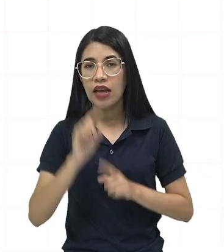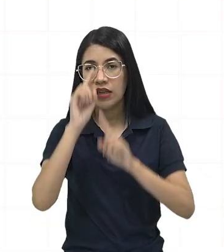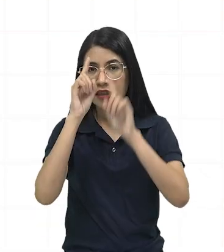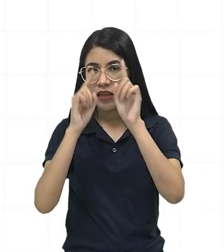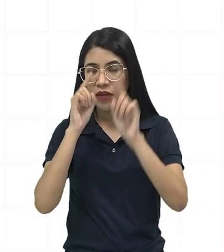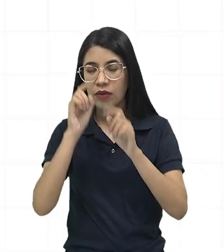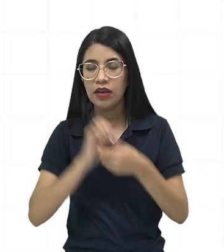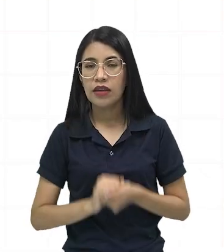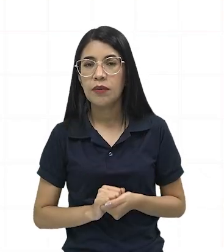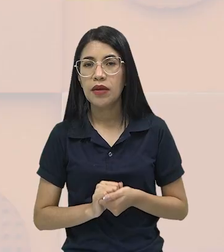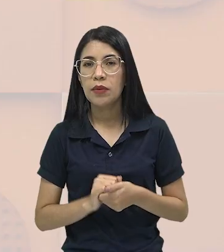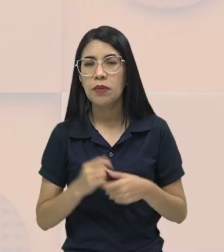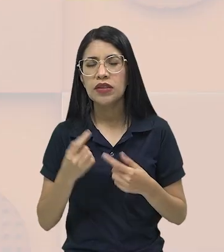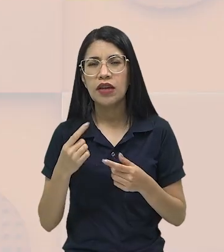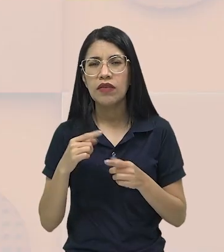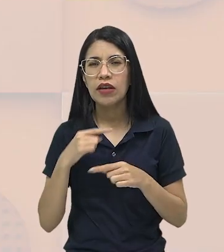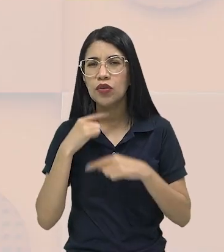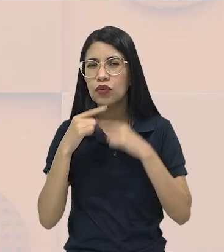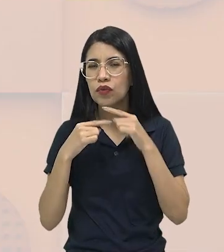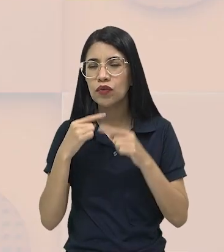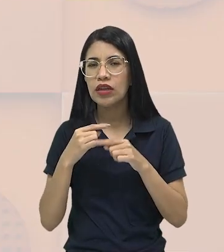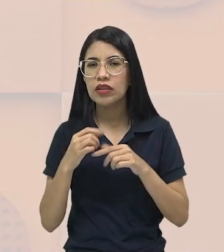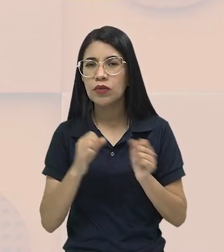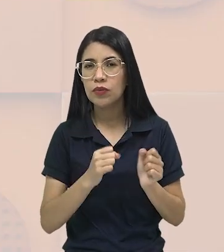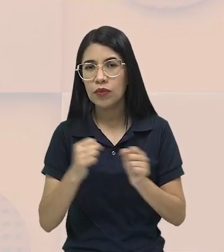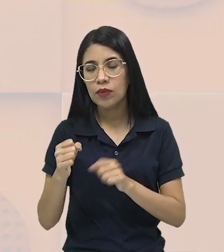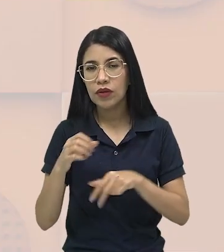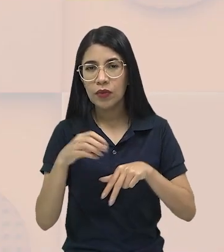que te fizesse questionar o poder real era